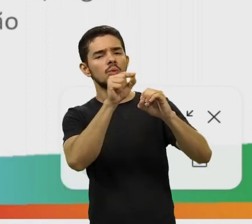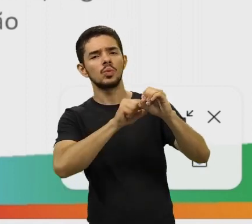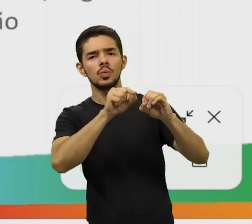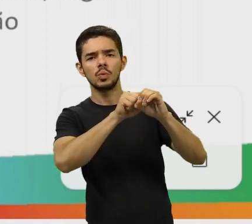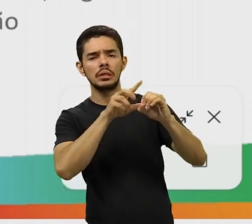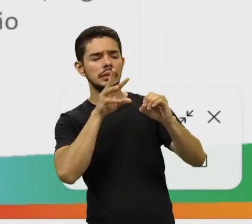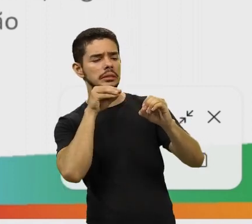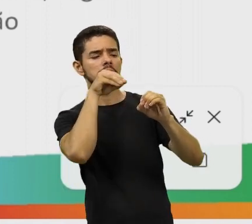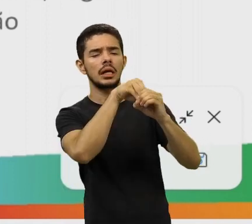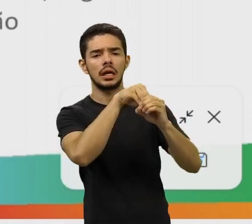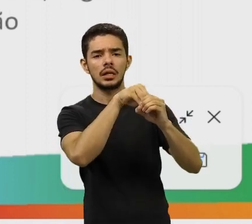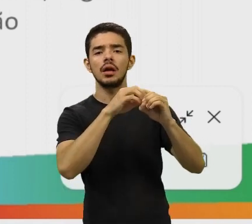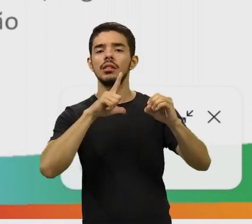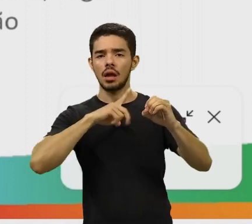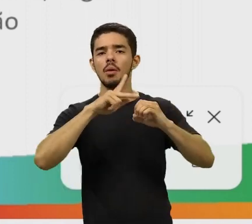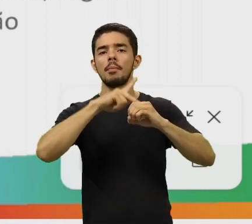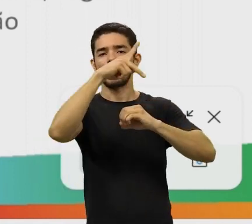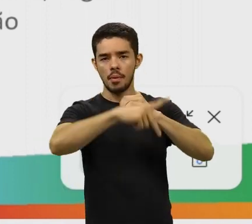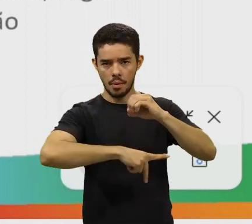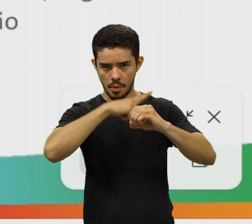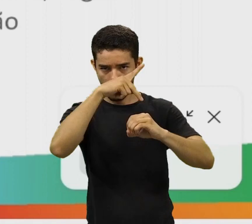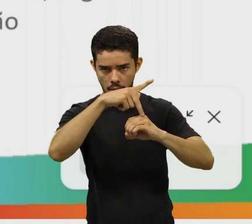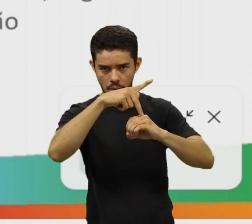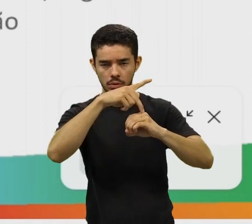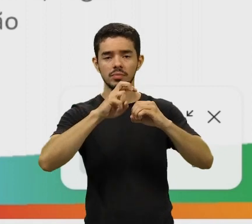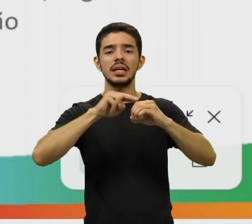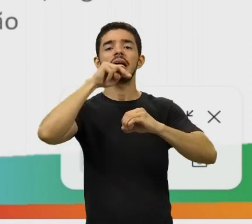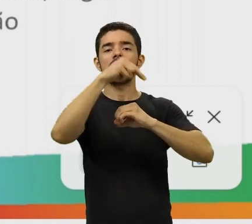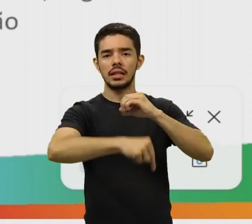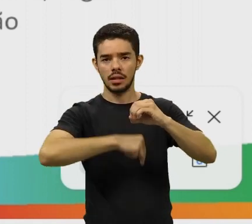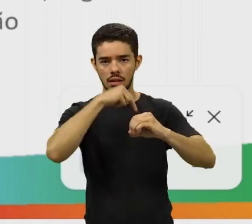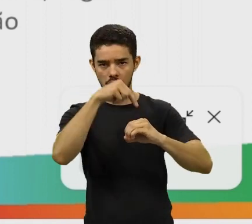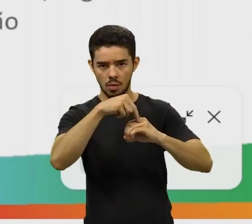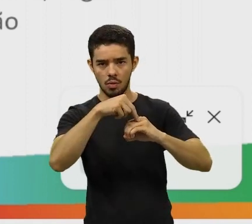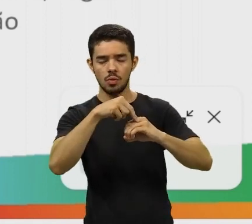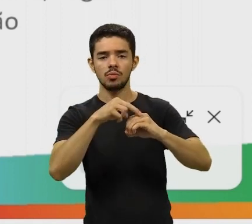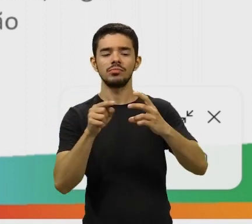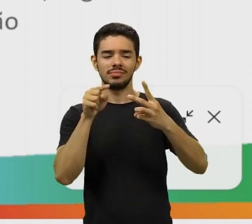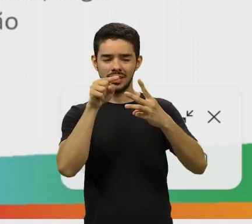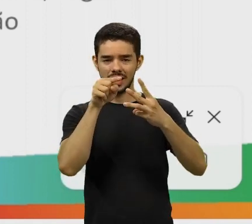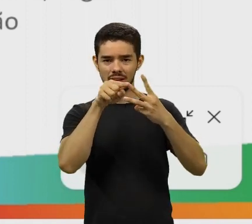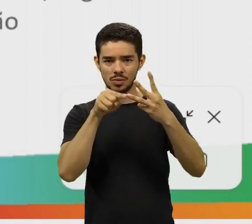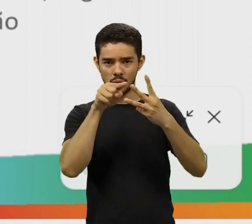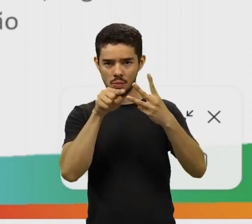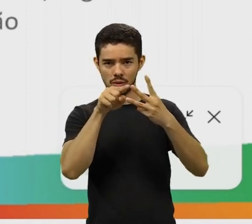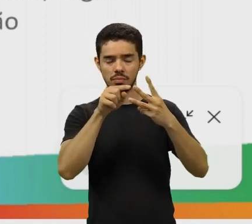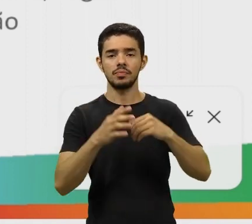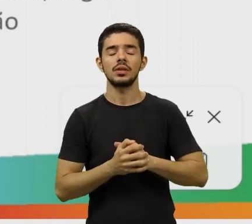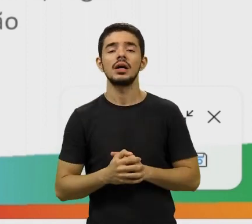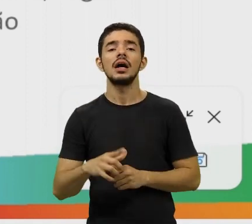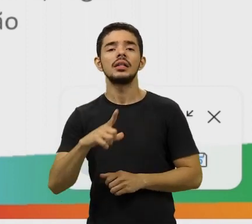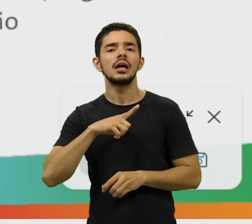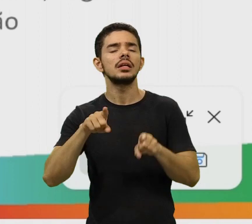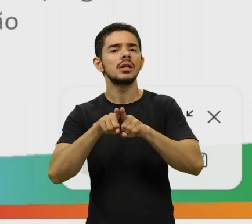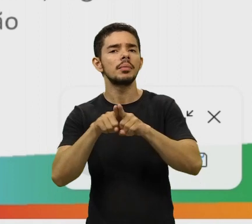ele tem dentro dele os prótons e os nêutrons, que são as 2 subunidades. E nós temos